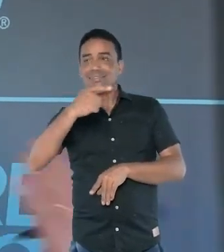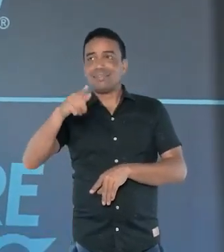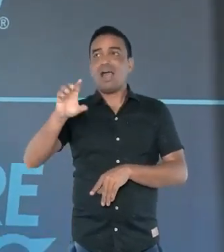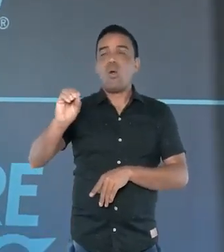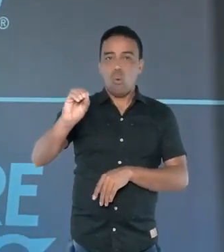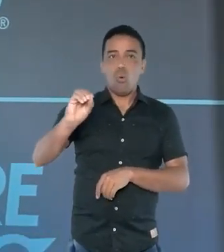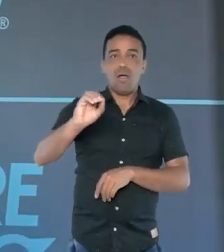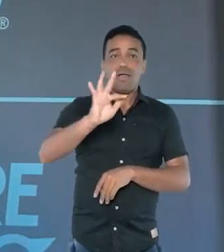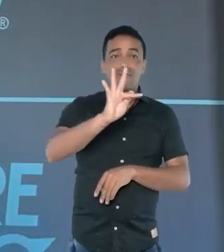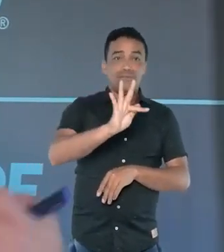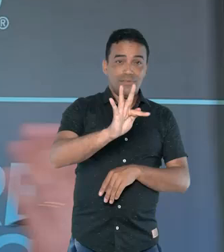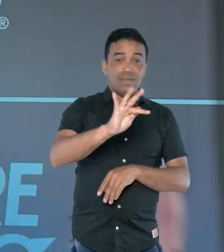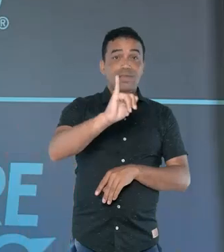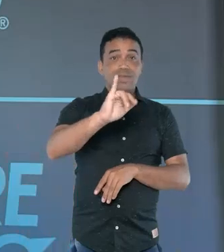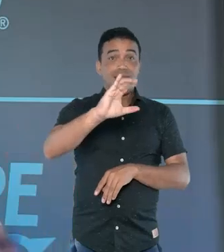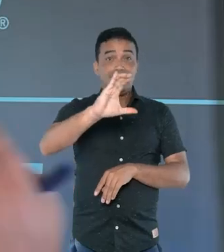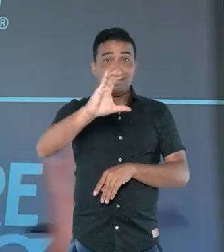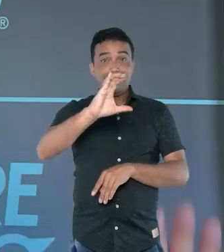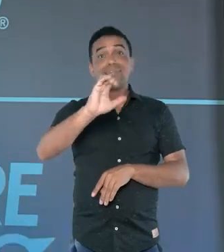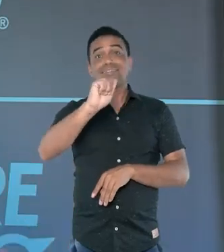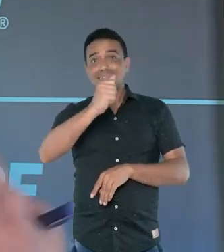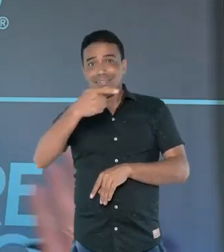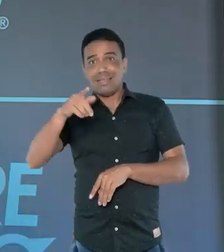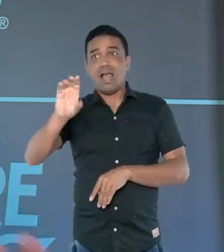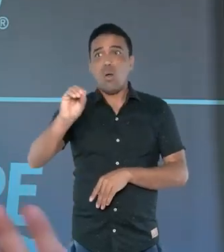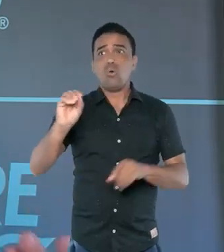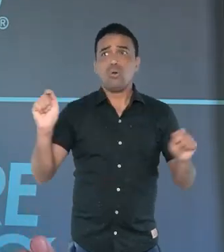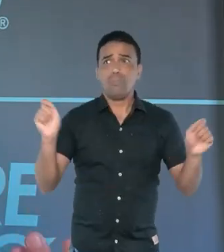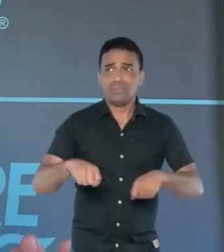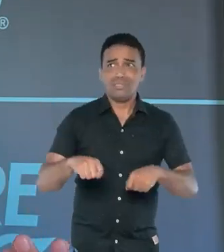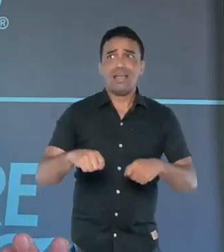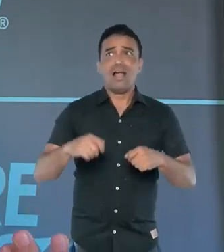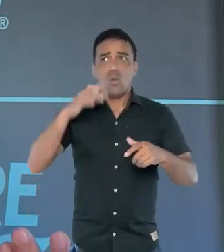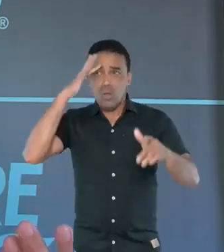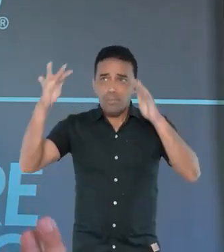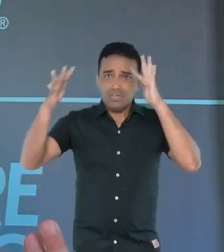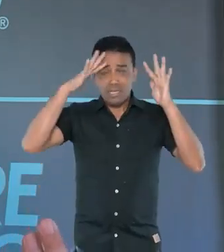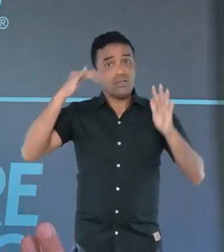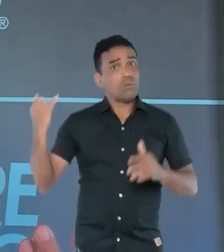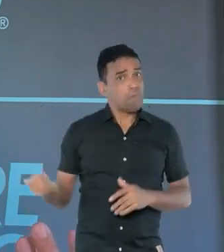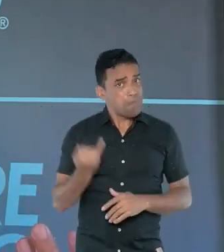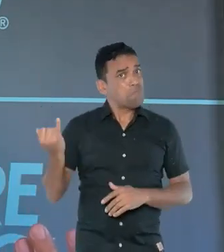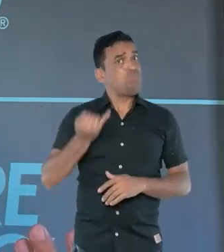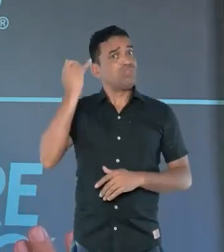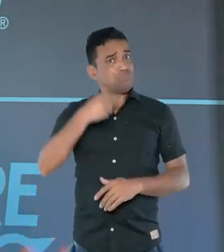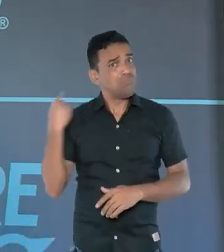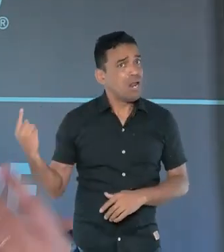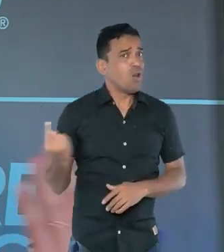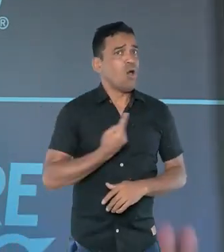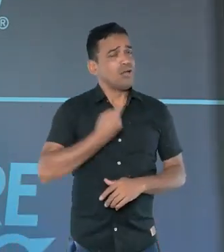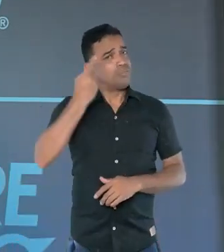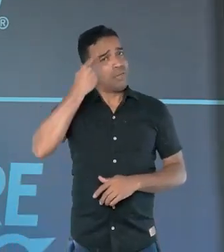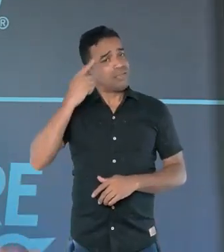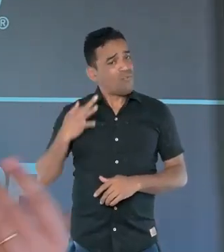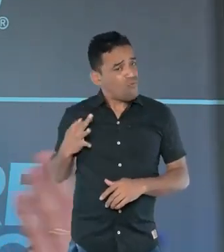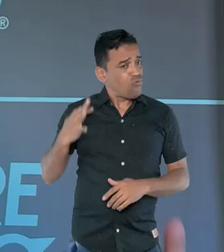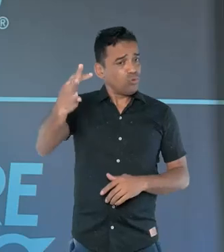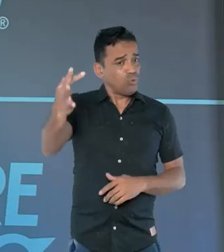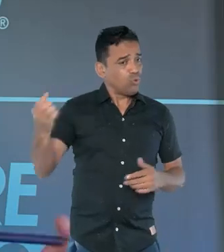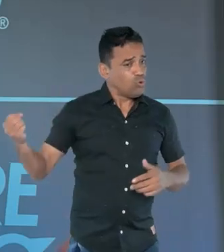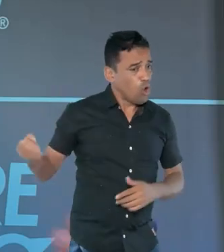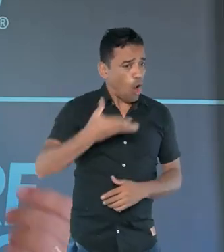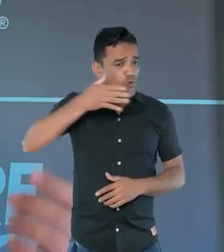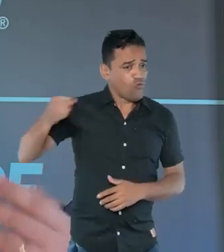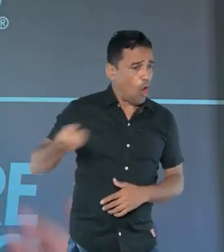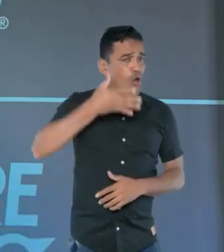na leitura da ficção, como esse potencial de imaginação fundamental assim, para a gente pensar novos futuros